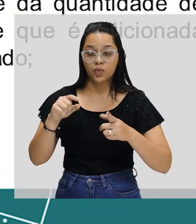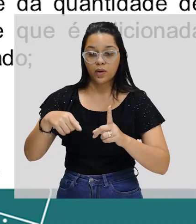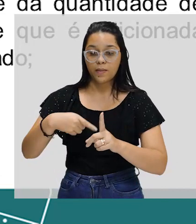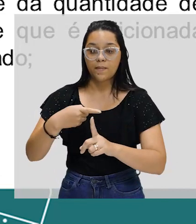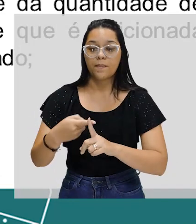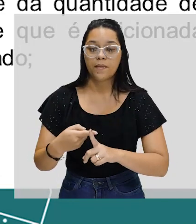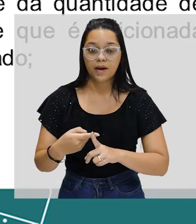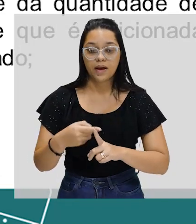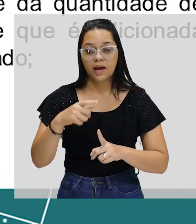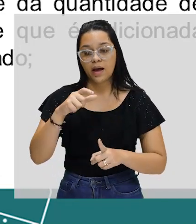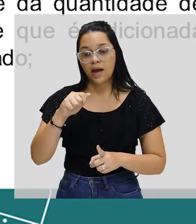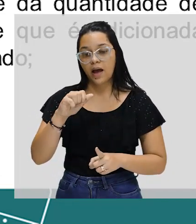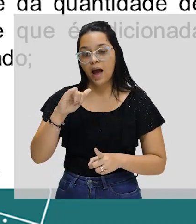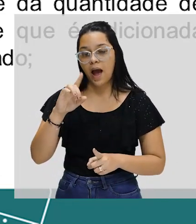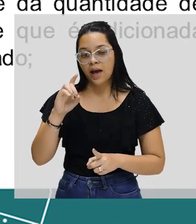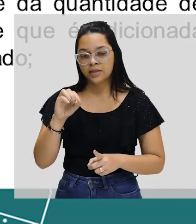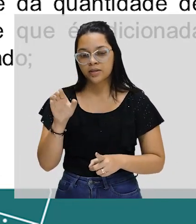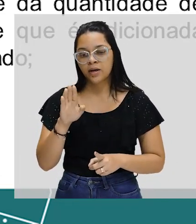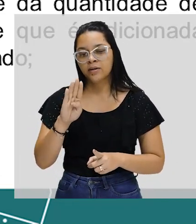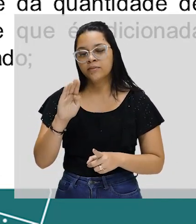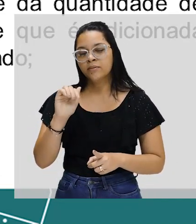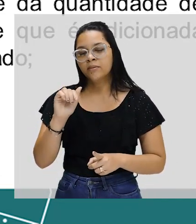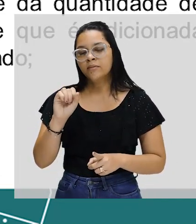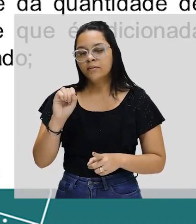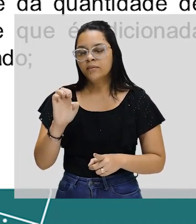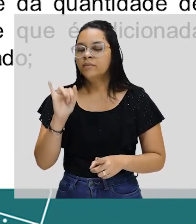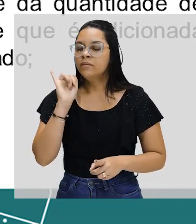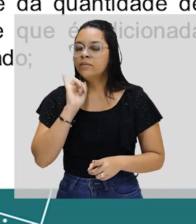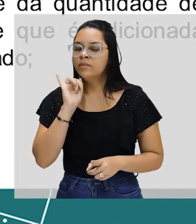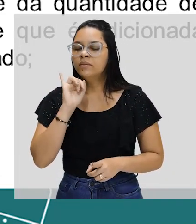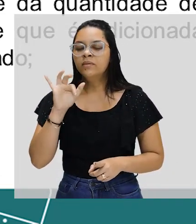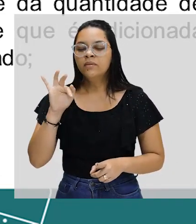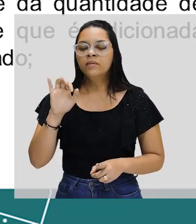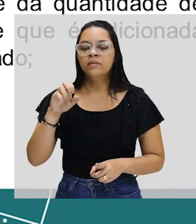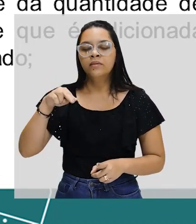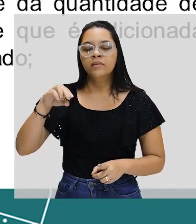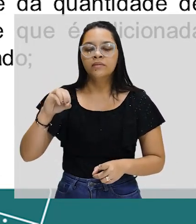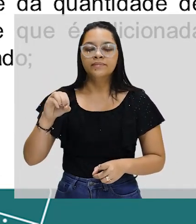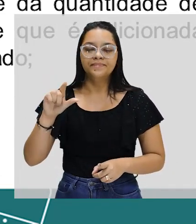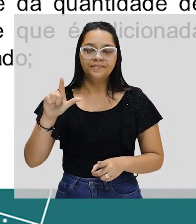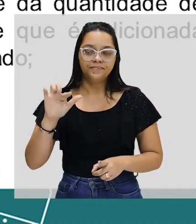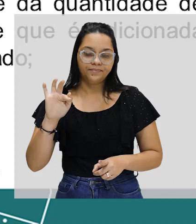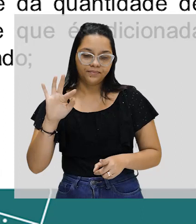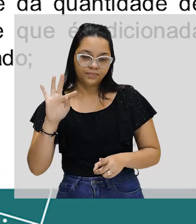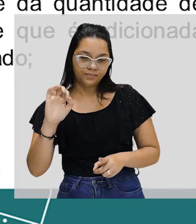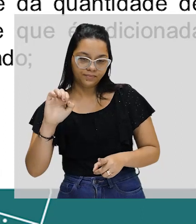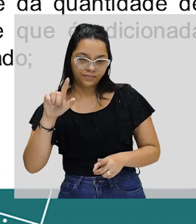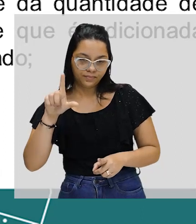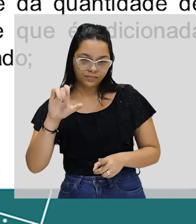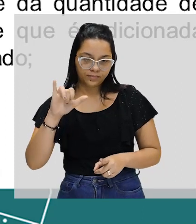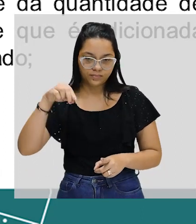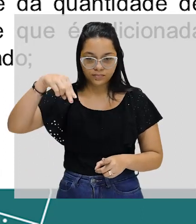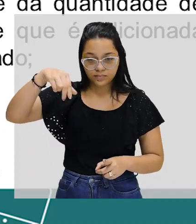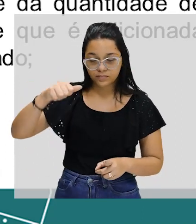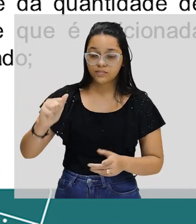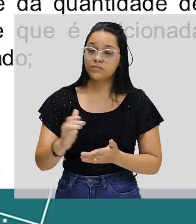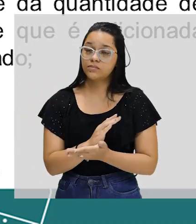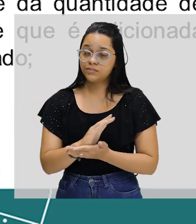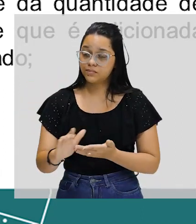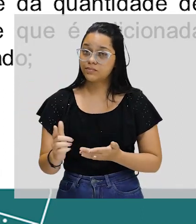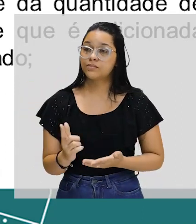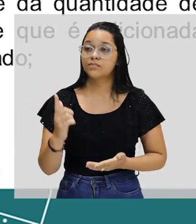um indicador ácido-base. Por exemplo, a fenolftaleína, mas nós temos diversos